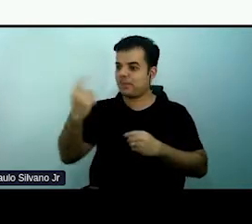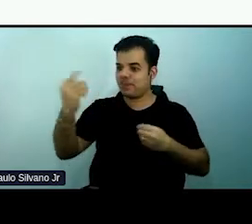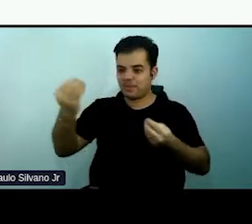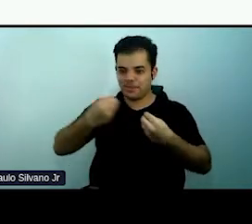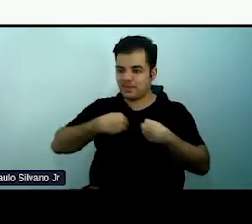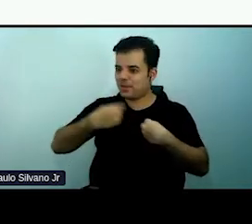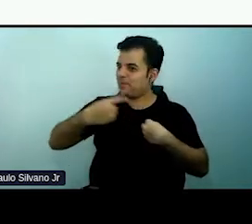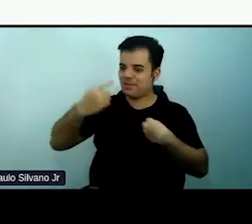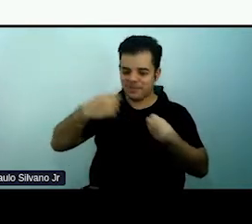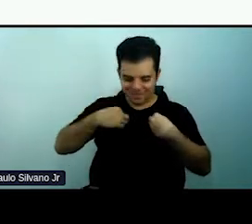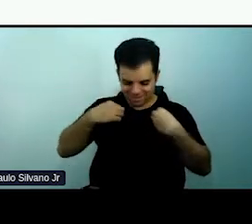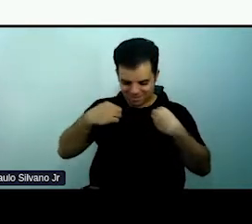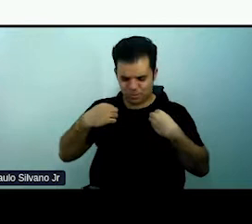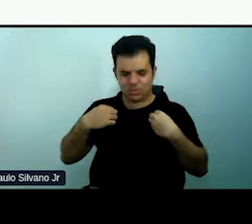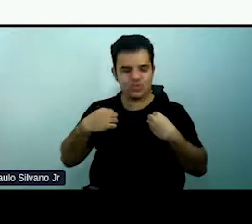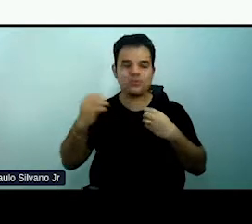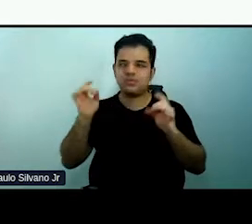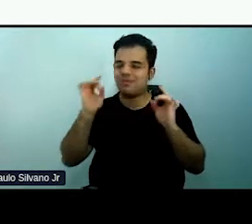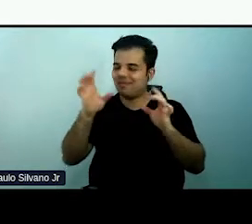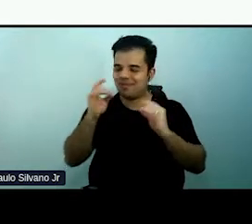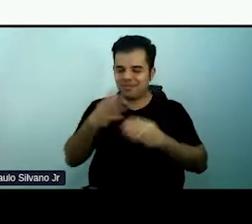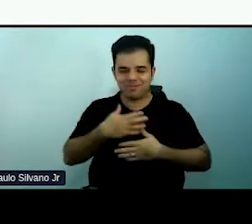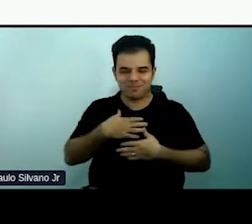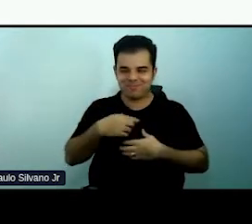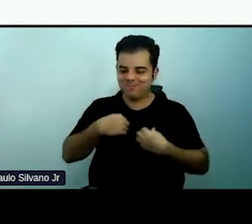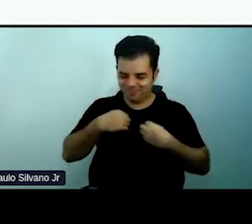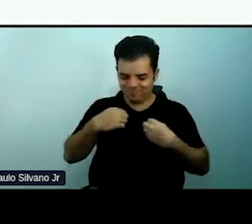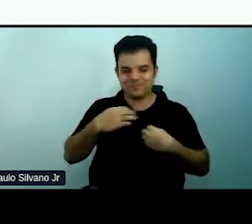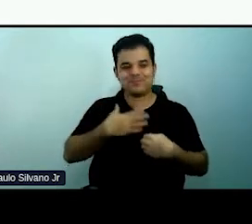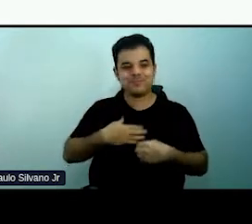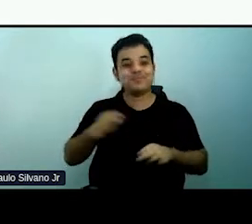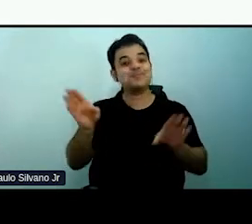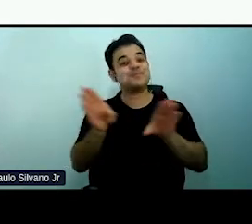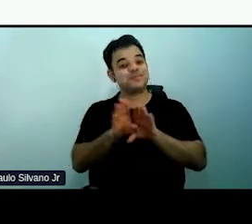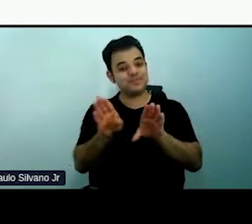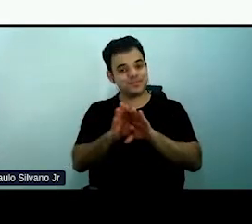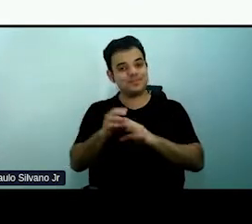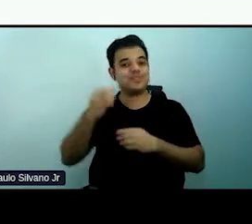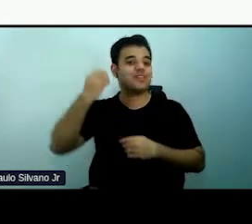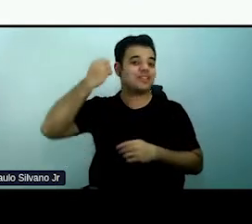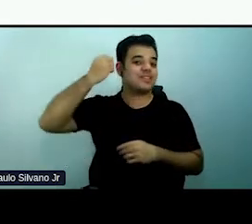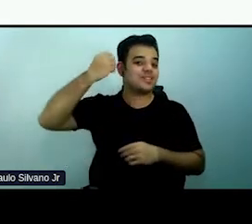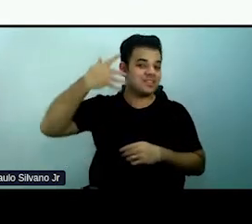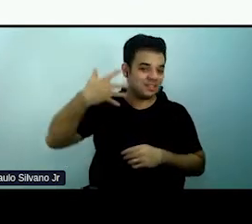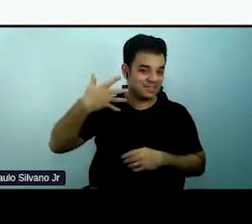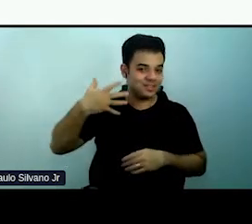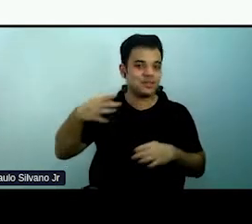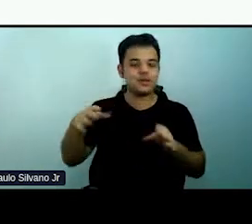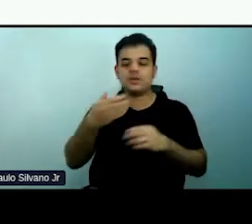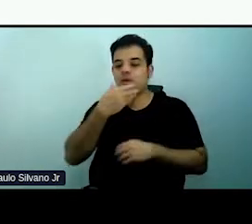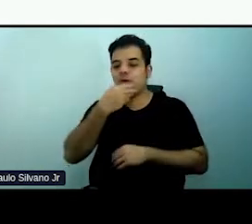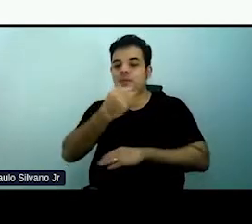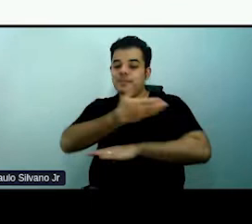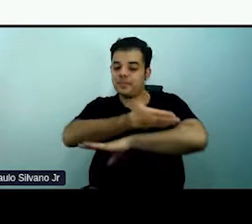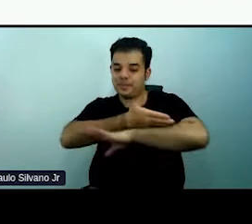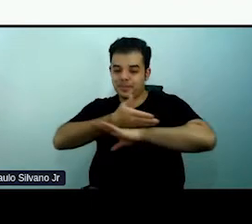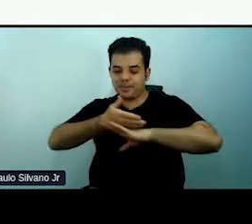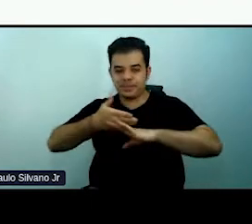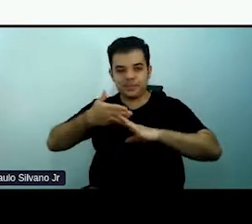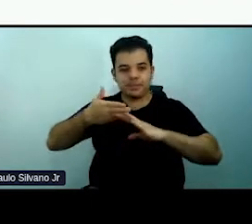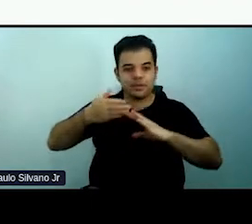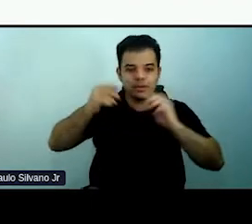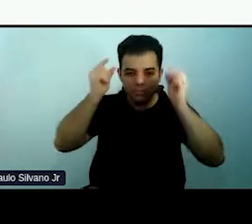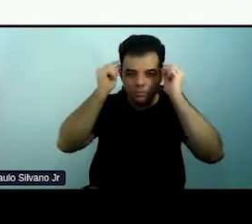dentro da Serasa, então tem um significado especial. E também, né, me autodescrevendo, eu sou um homem branco, com